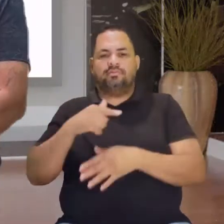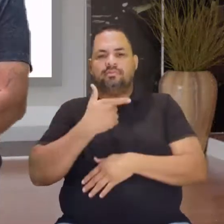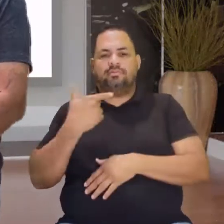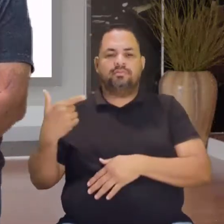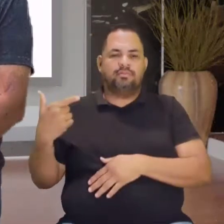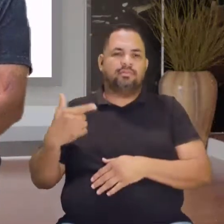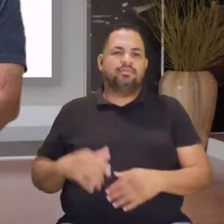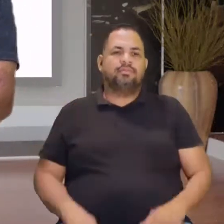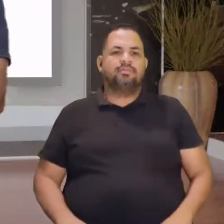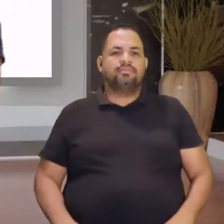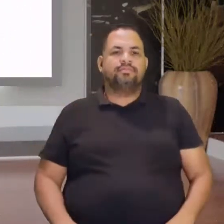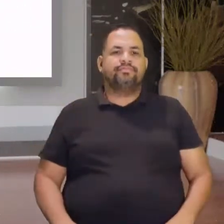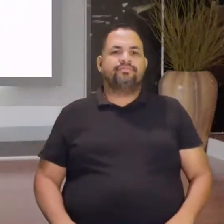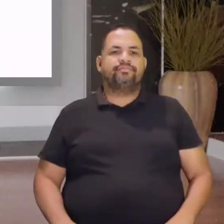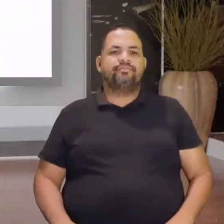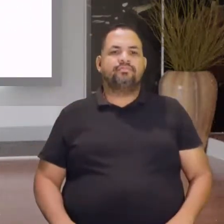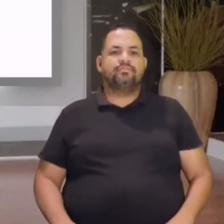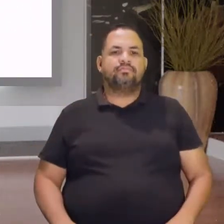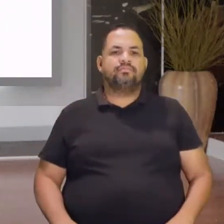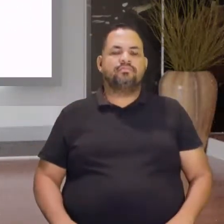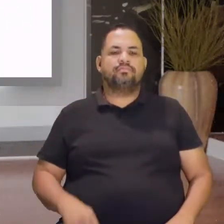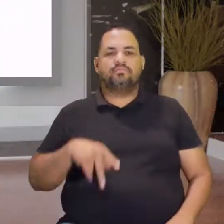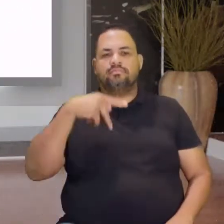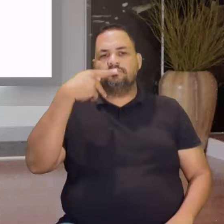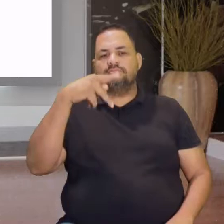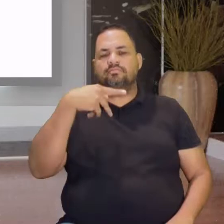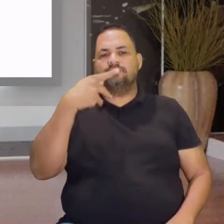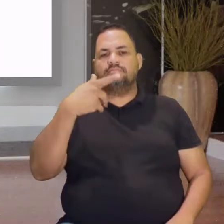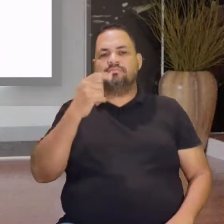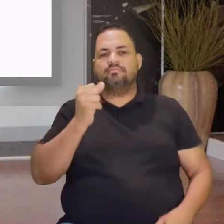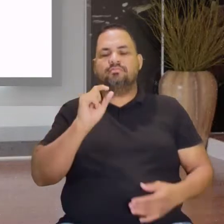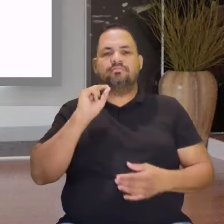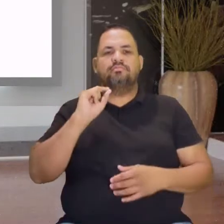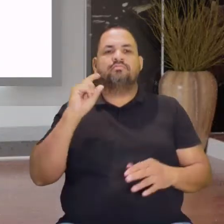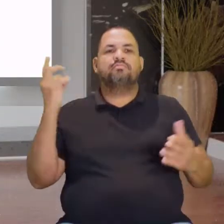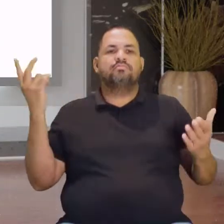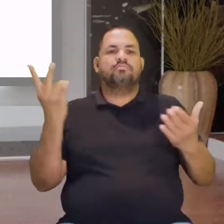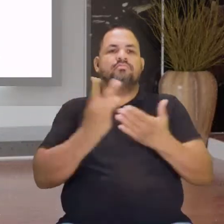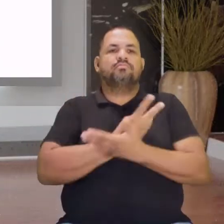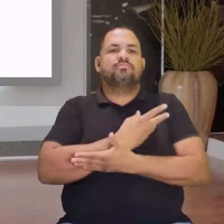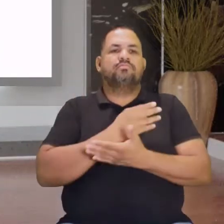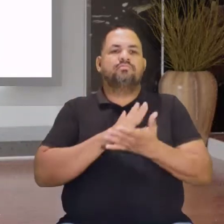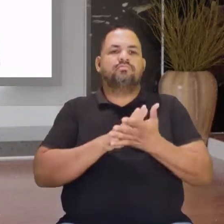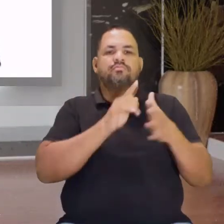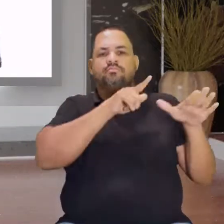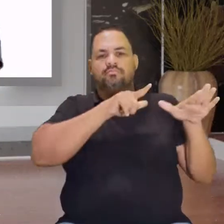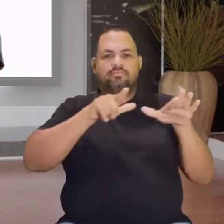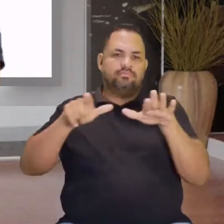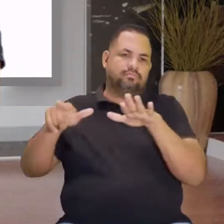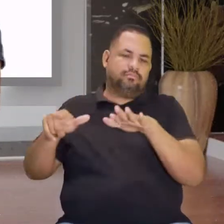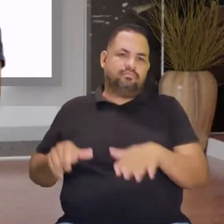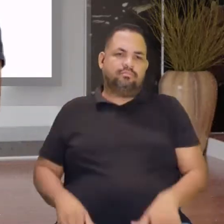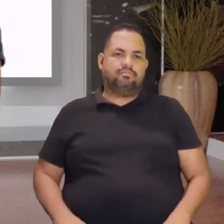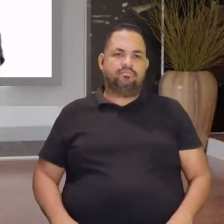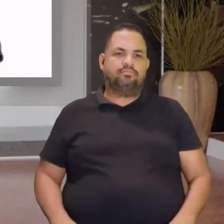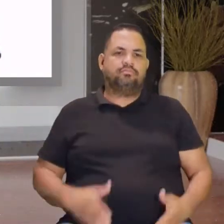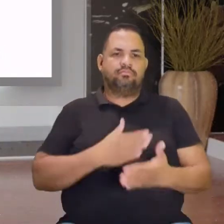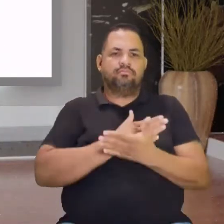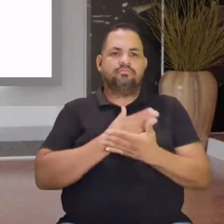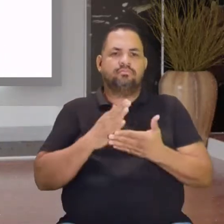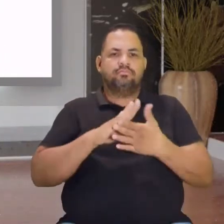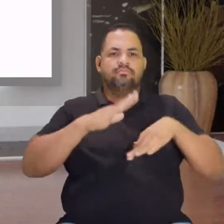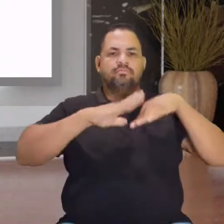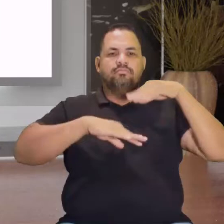Moderna, contar um pouco das questões que levou, então, a essa semana. Então, vamos começar com